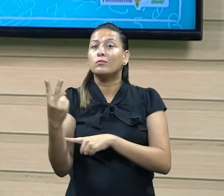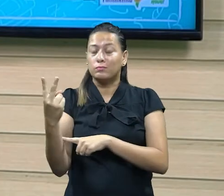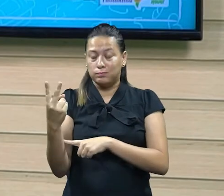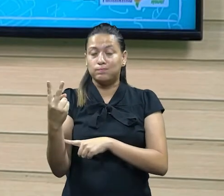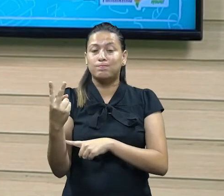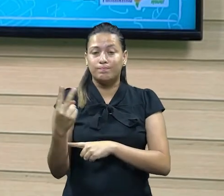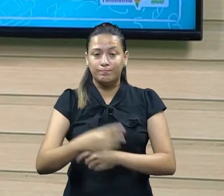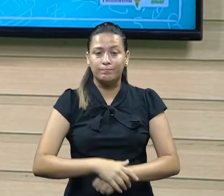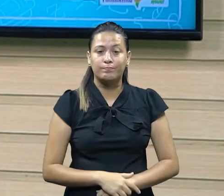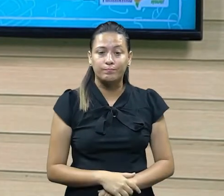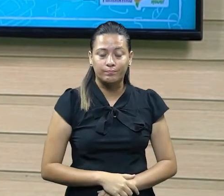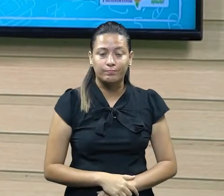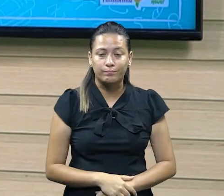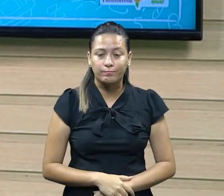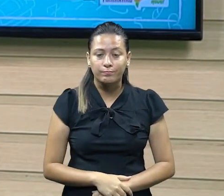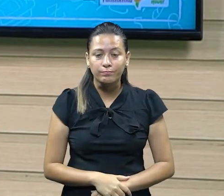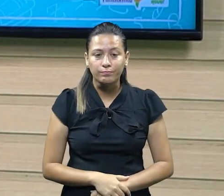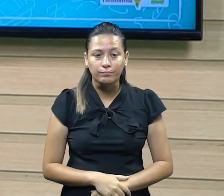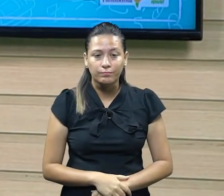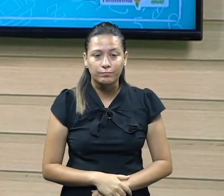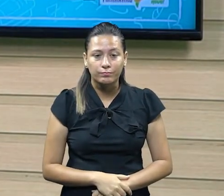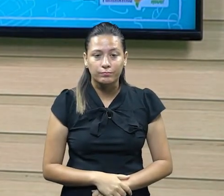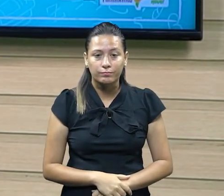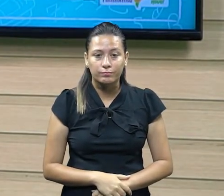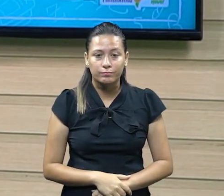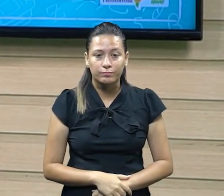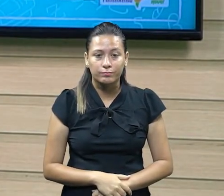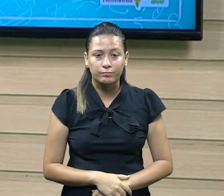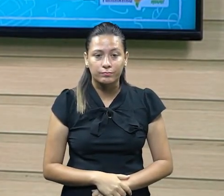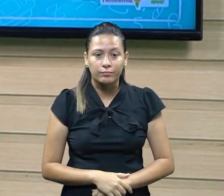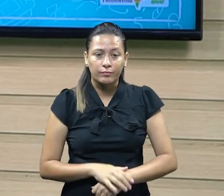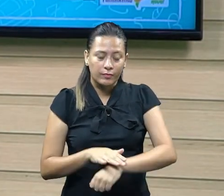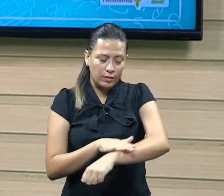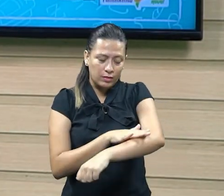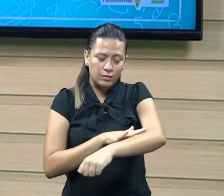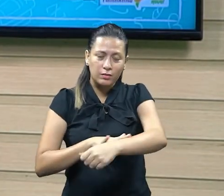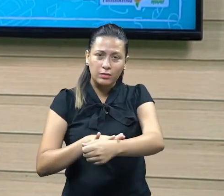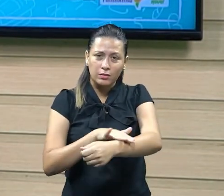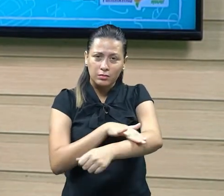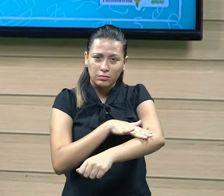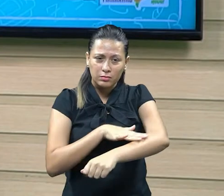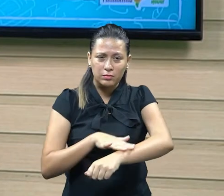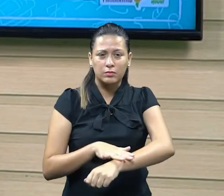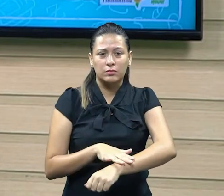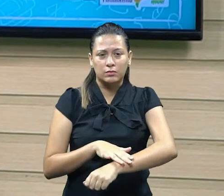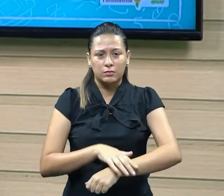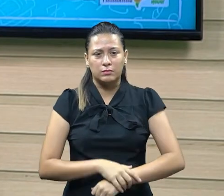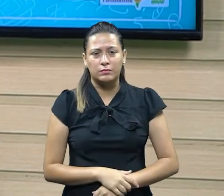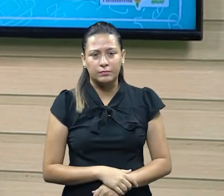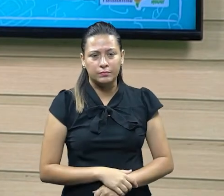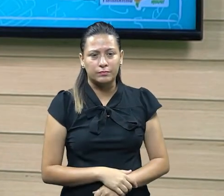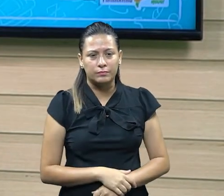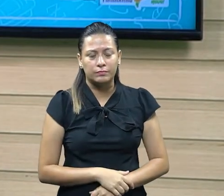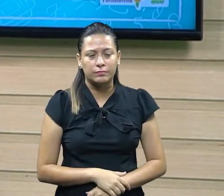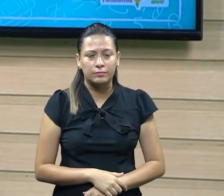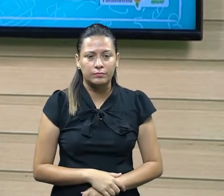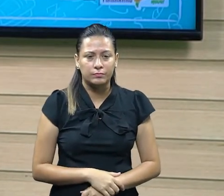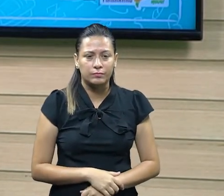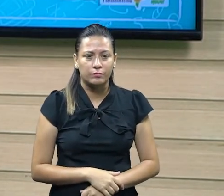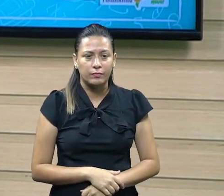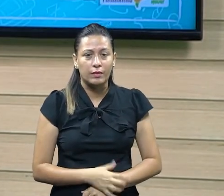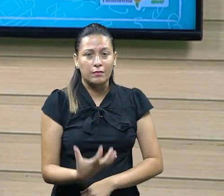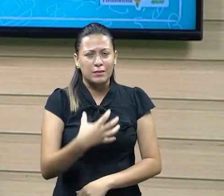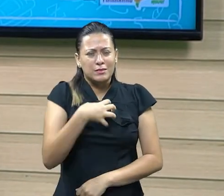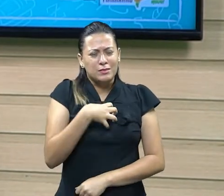tá? As queimaduras de primeiro e segundo grau são essas que vão promover, que vão gerar, na